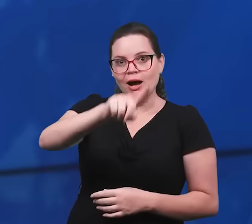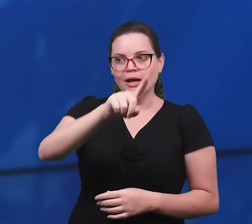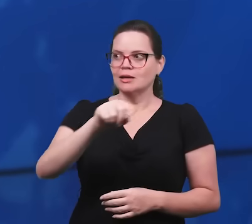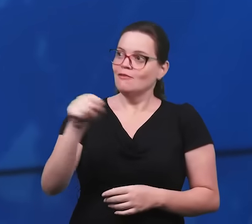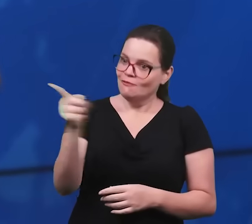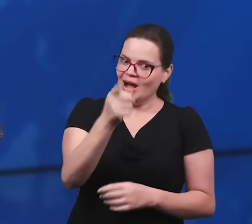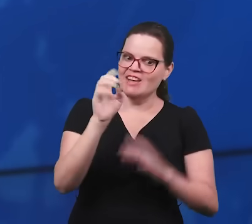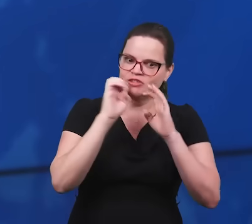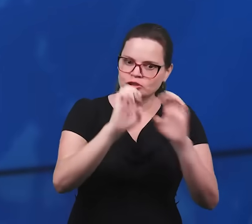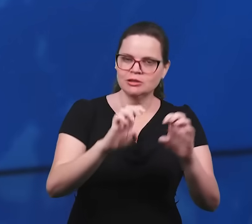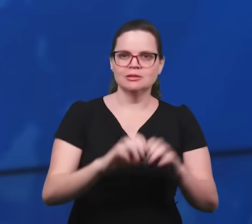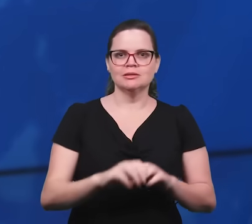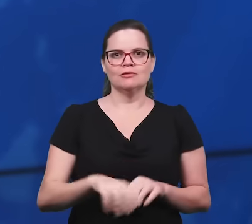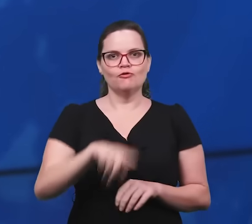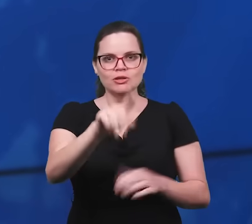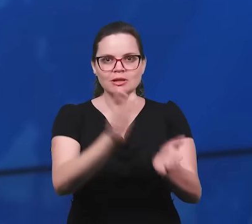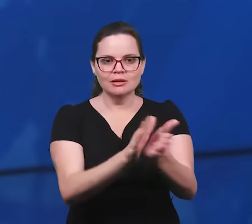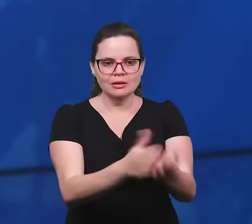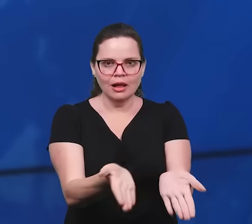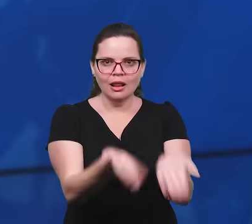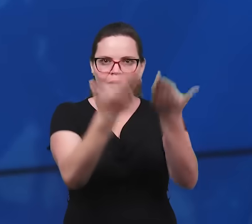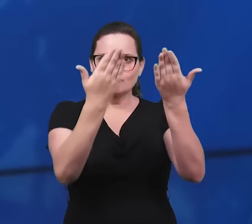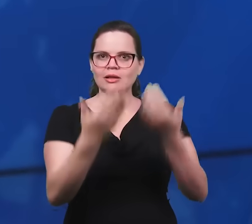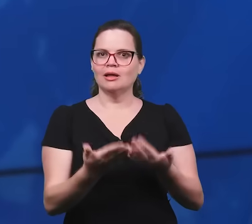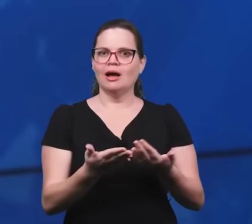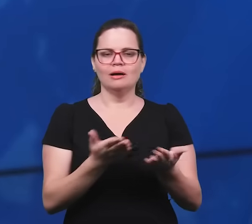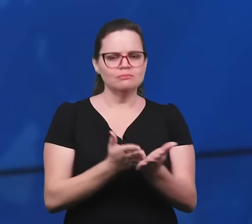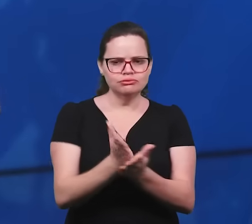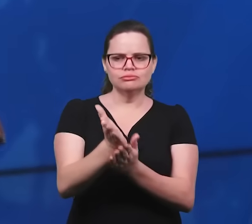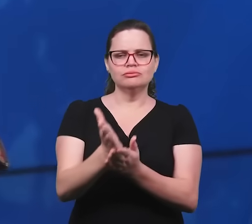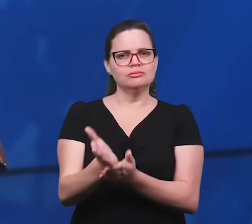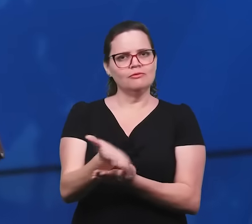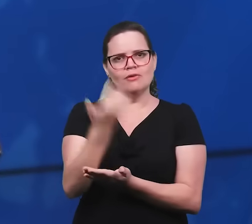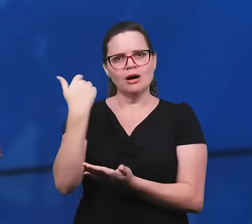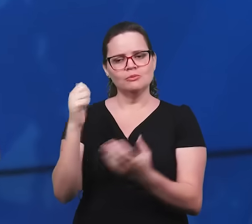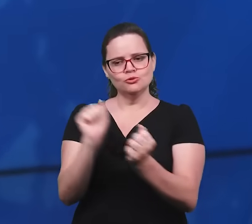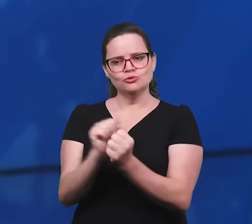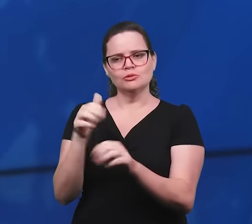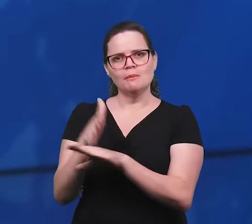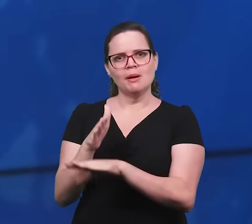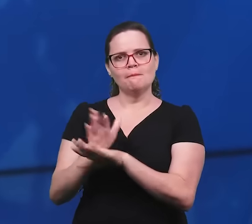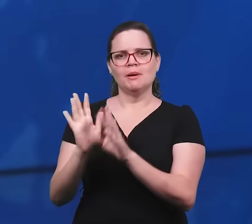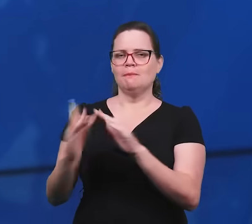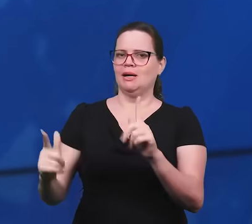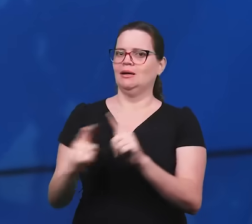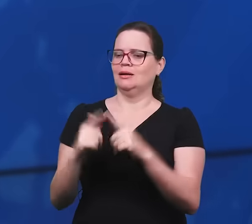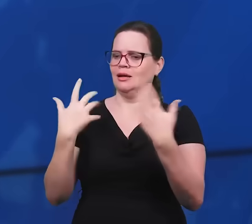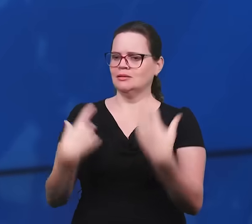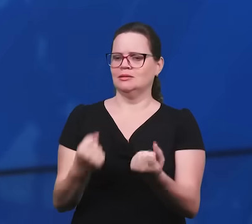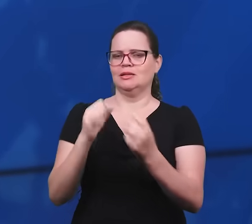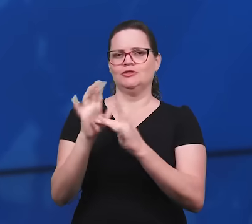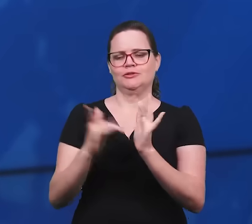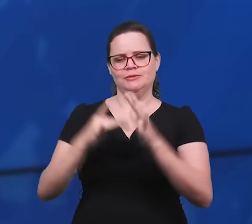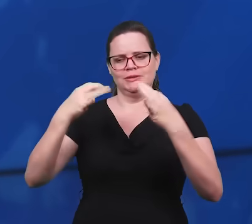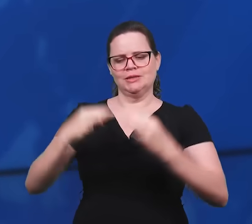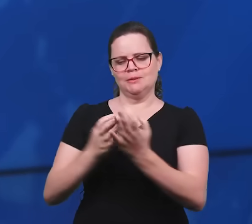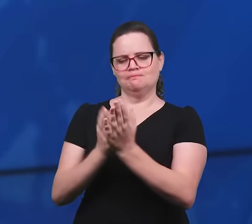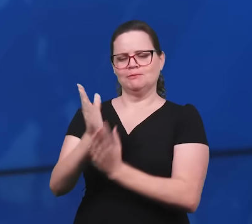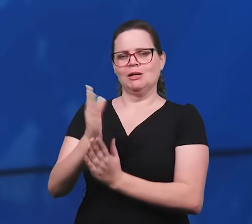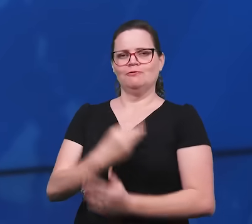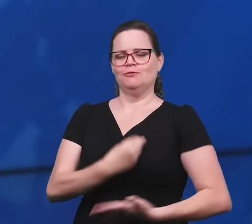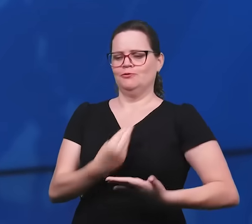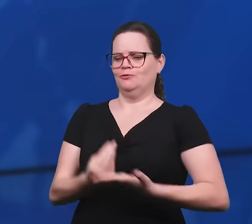mas esteja no caminho da salvação. Para que você não esteja mais indeciso, mas para que você se defina, eu